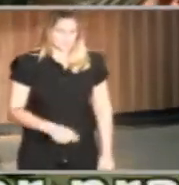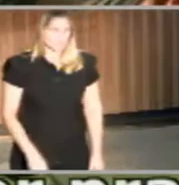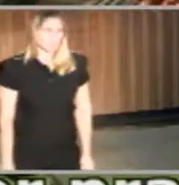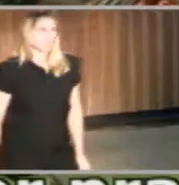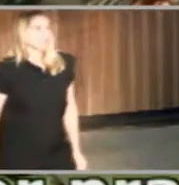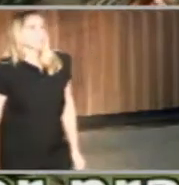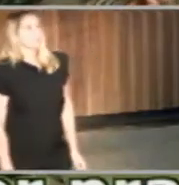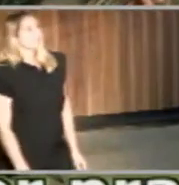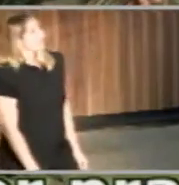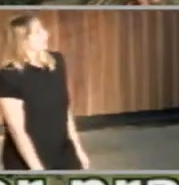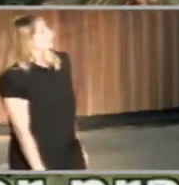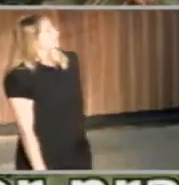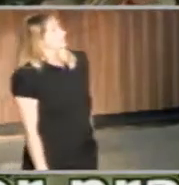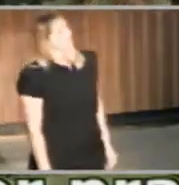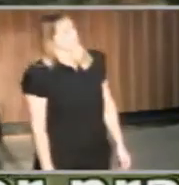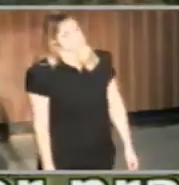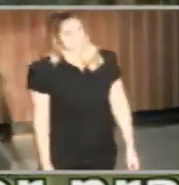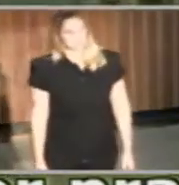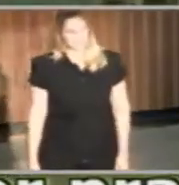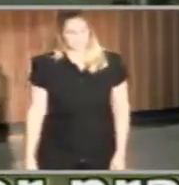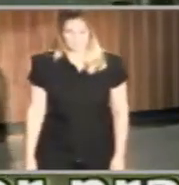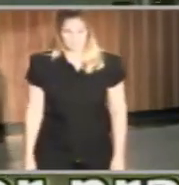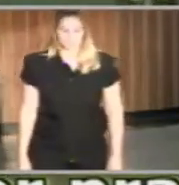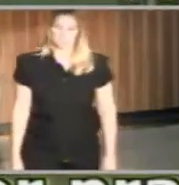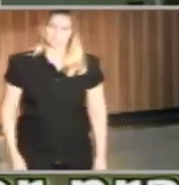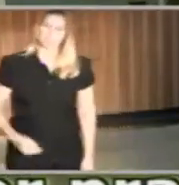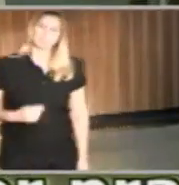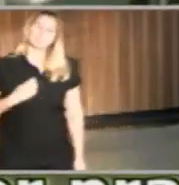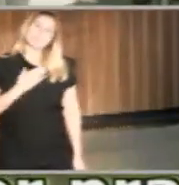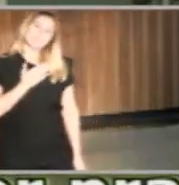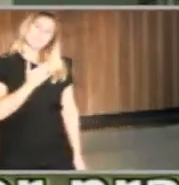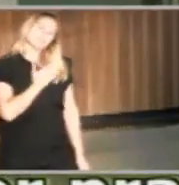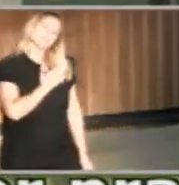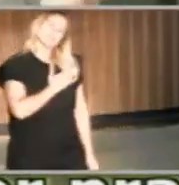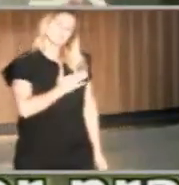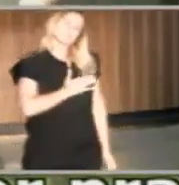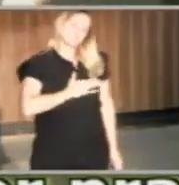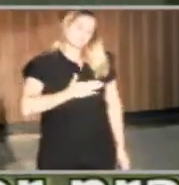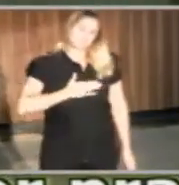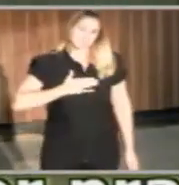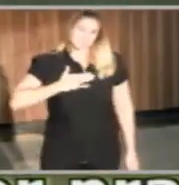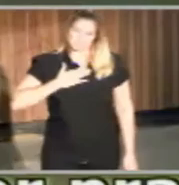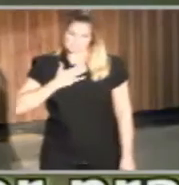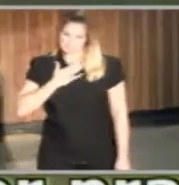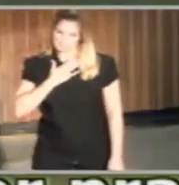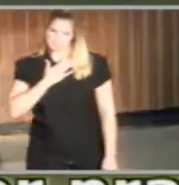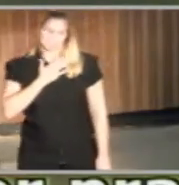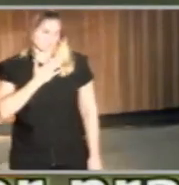Qual maior